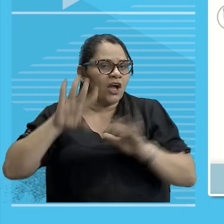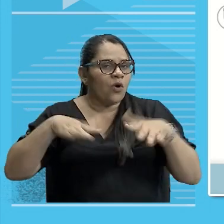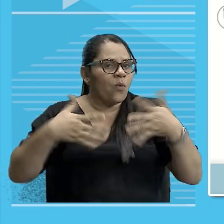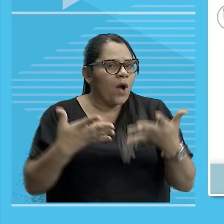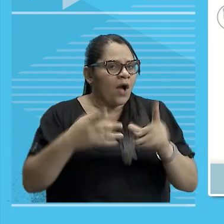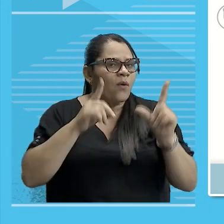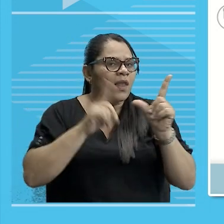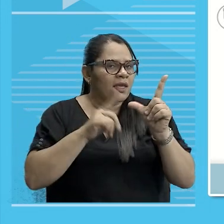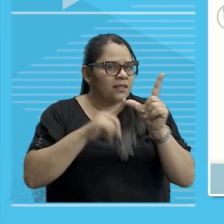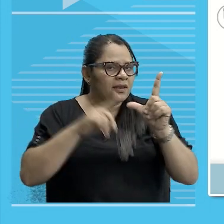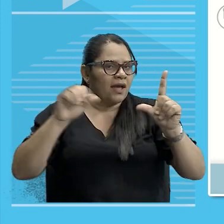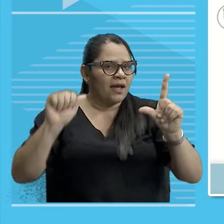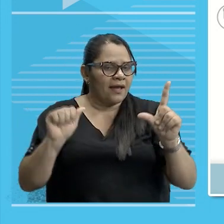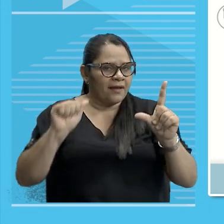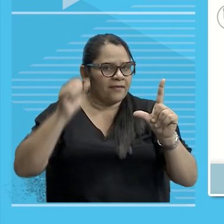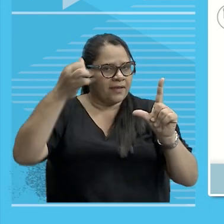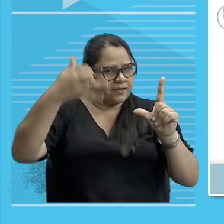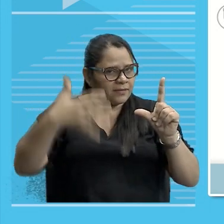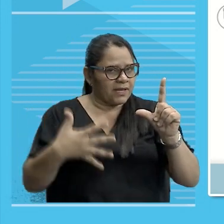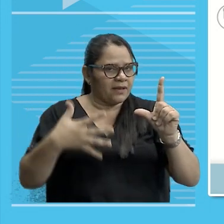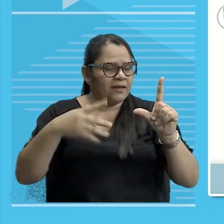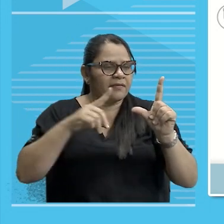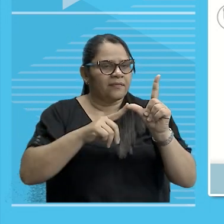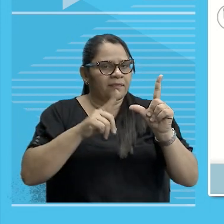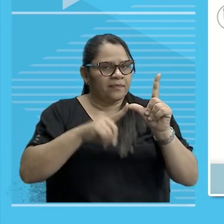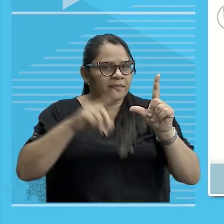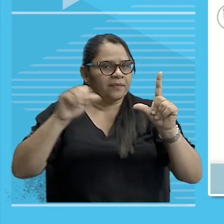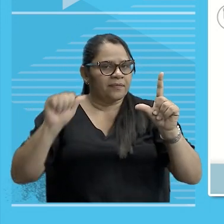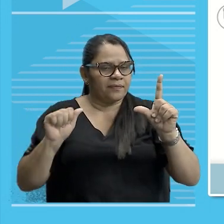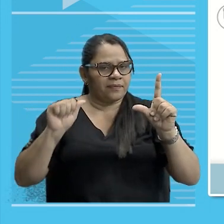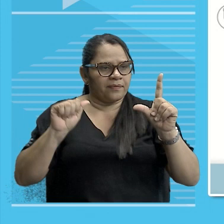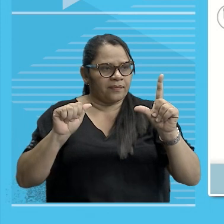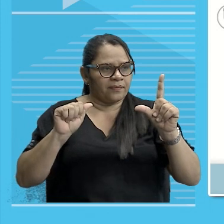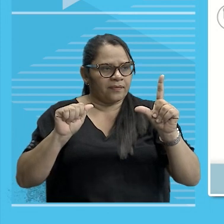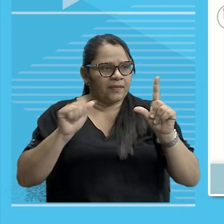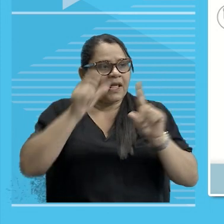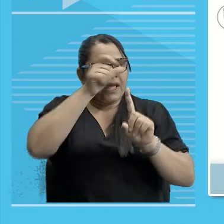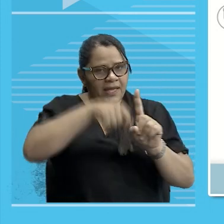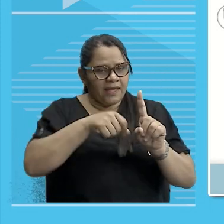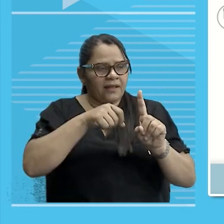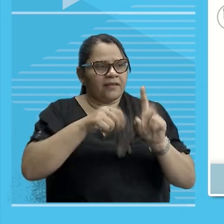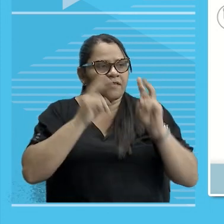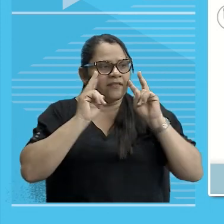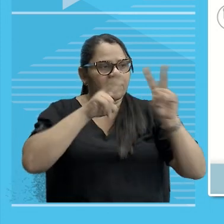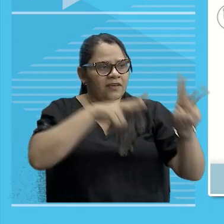letra a Joseph Duran